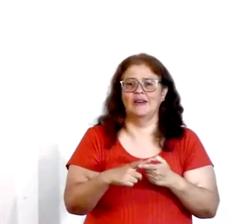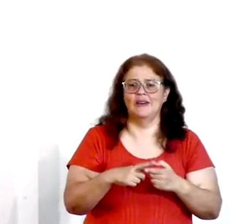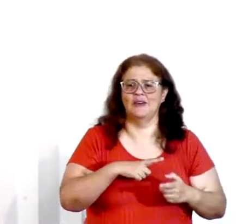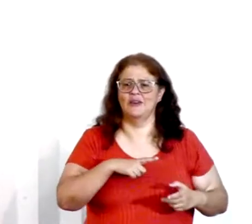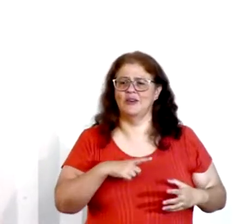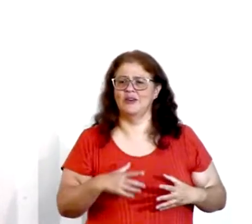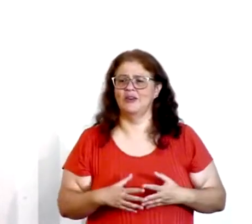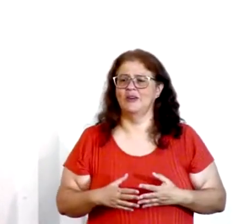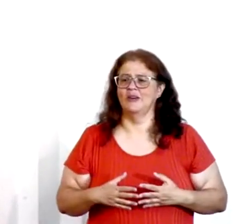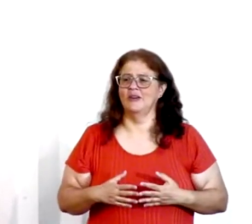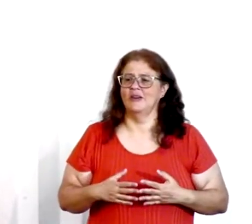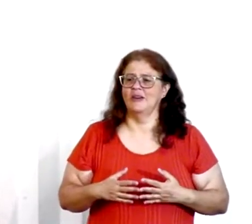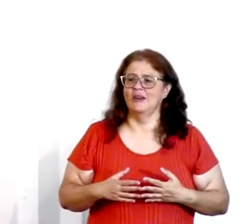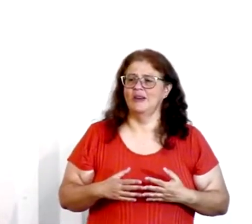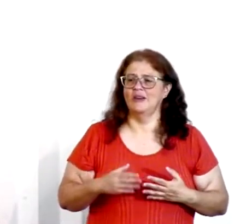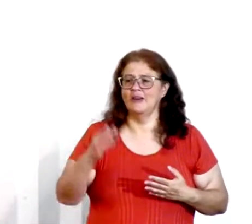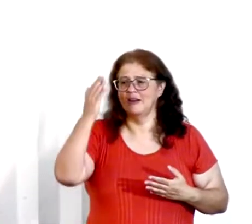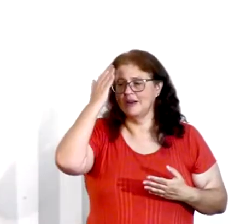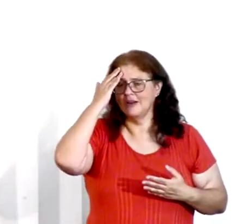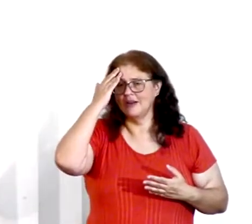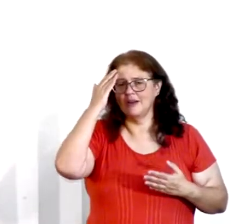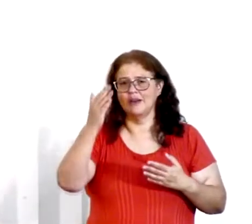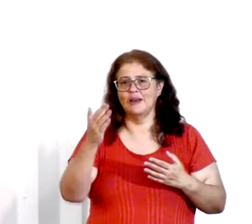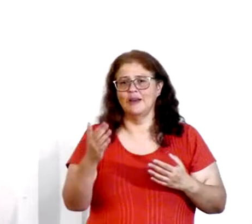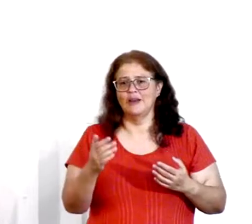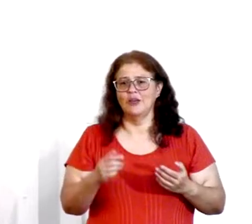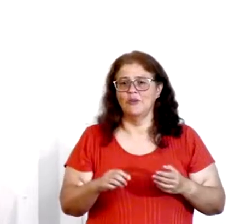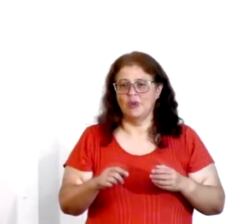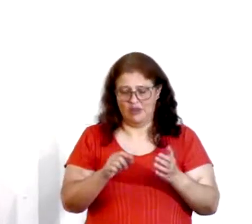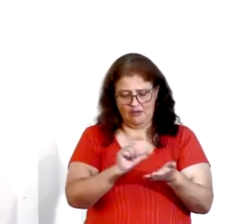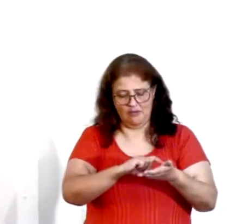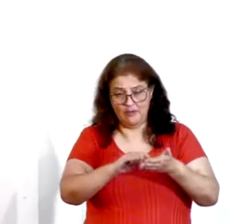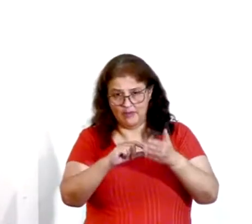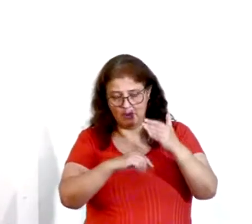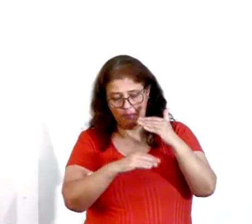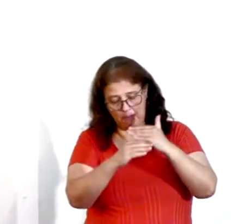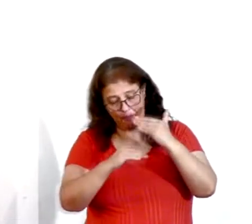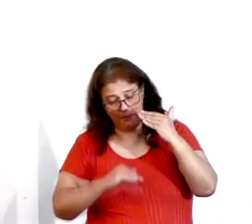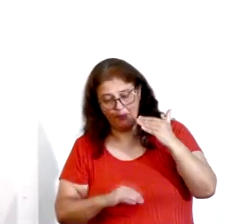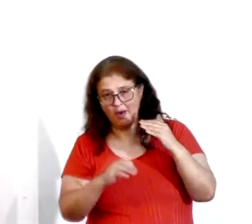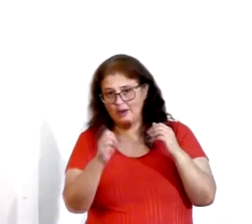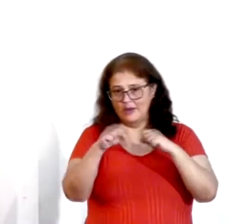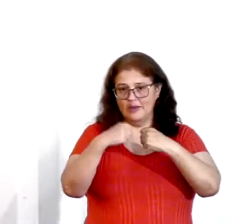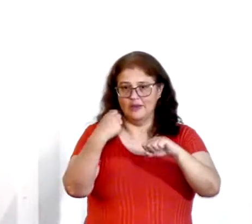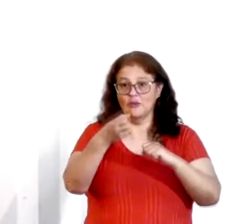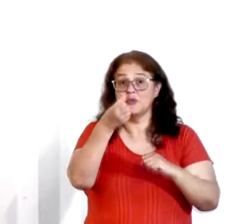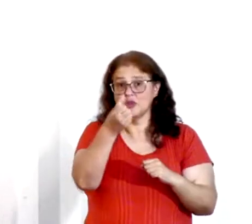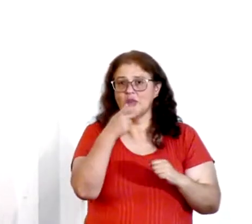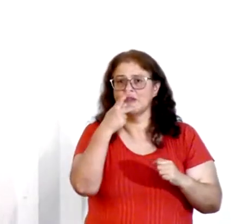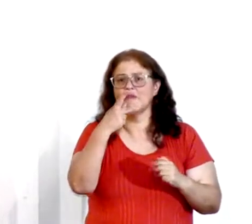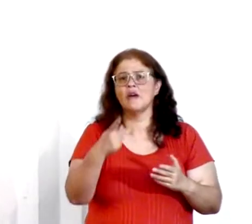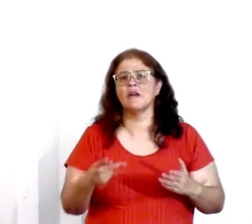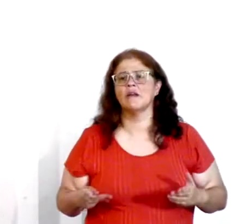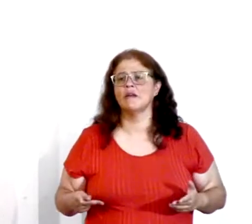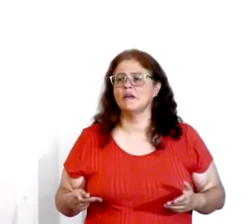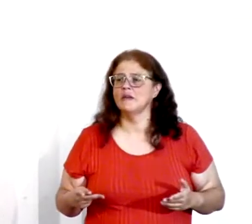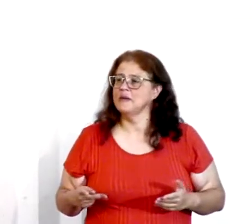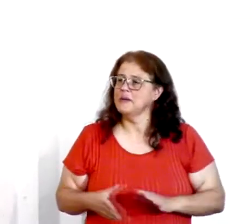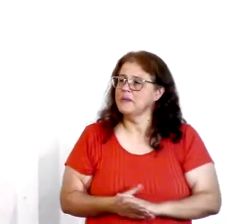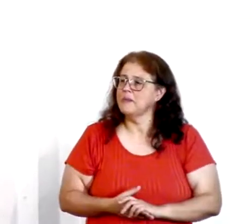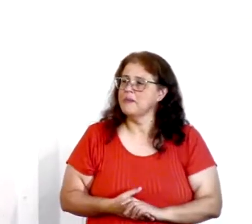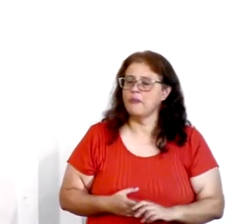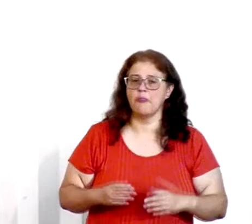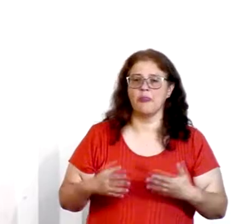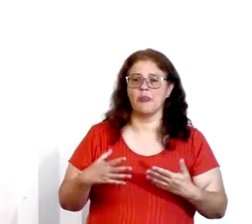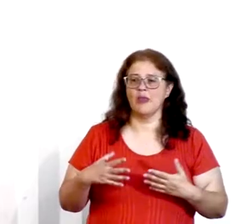a respeito desse trecho do Salmo 6, ele nos diz, abre aspas: o lamento é